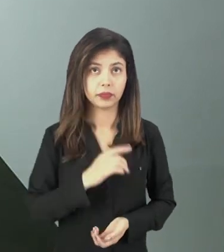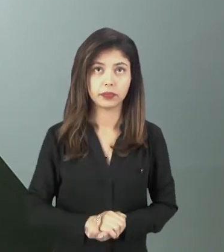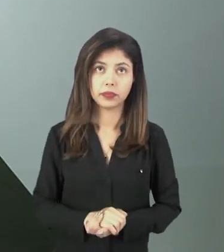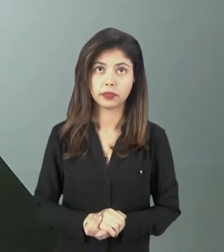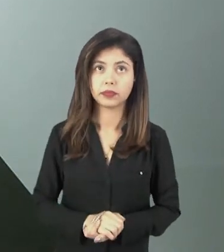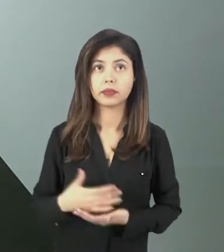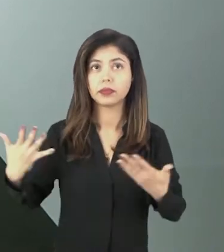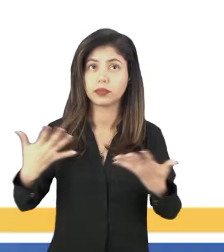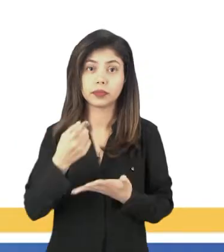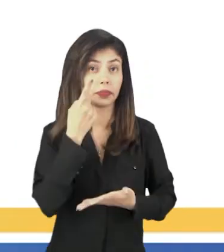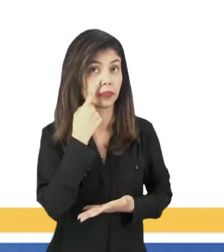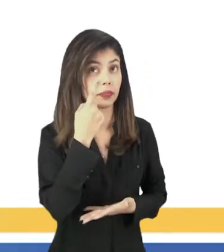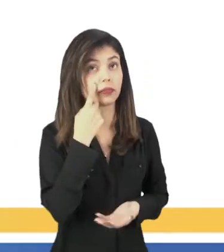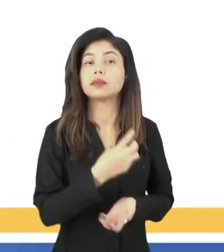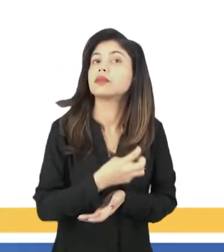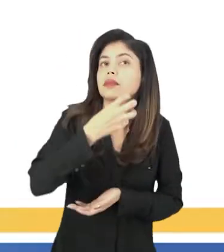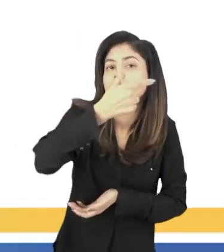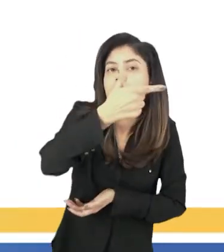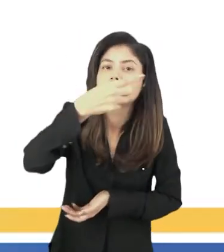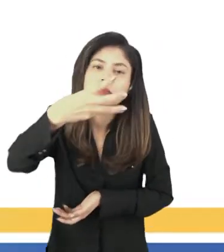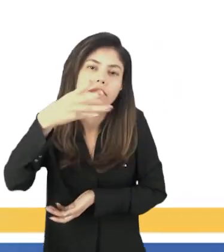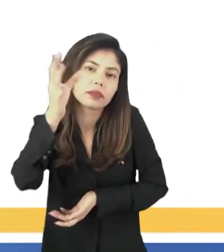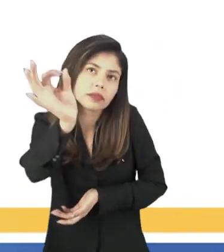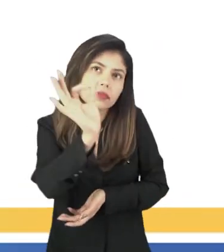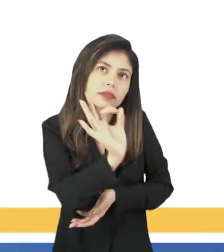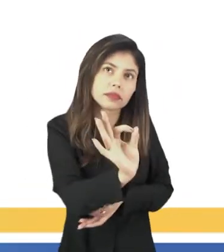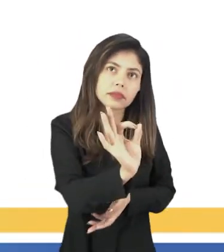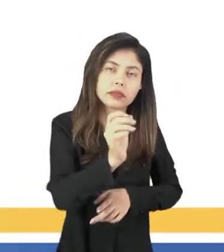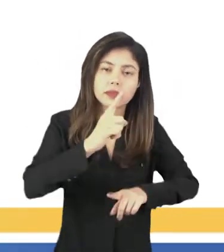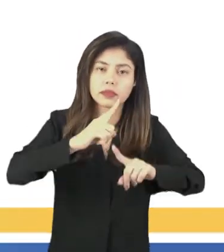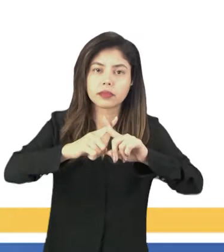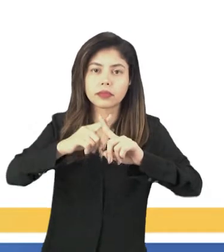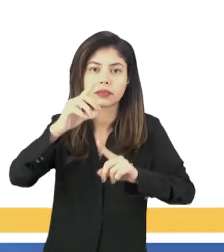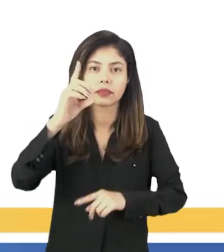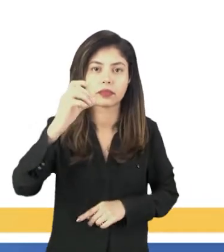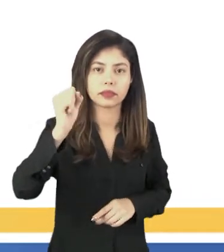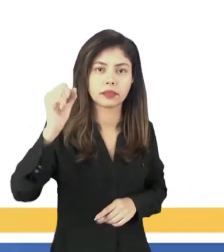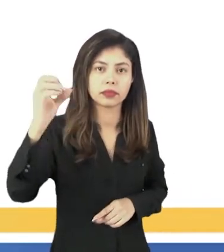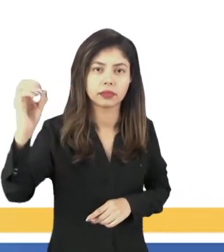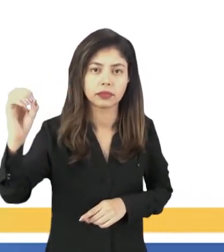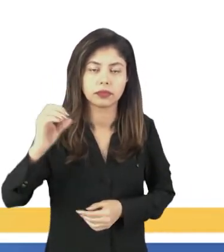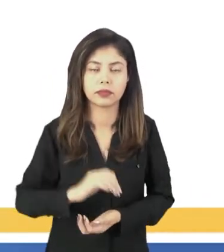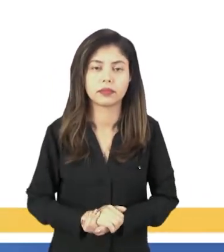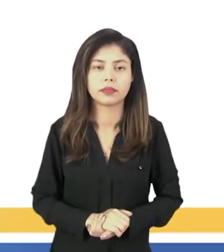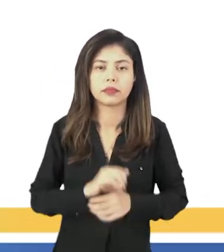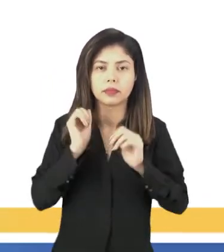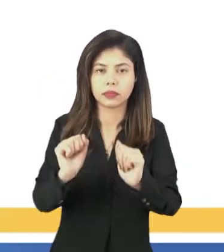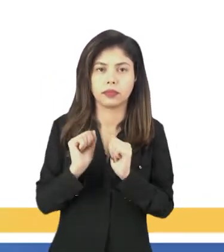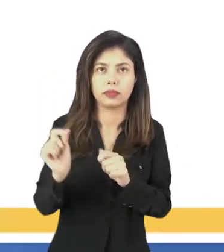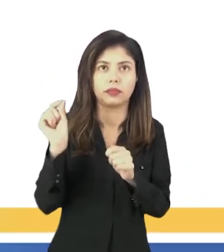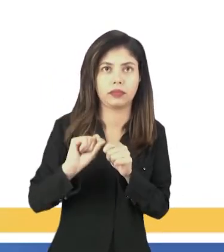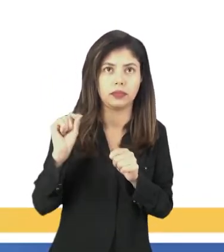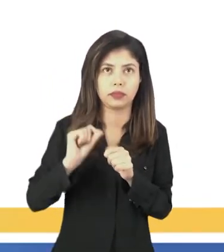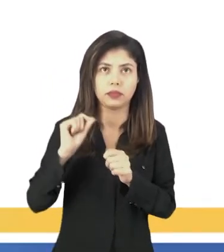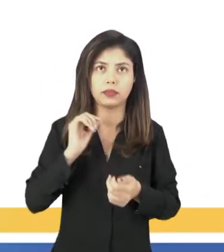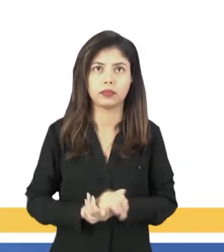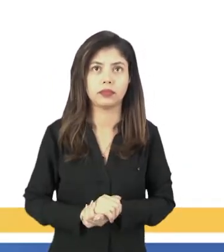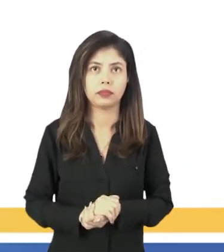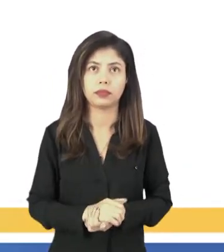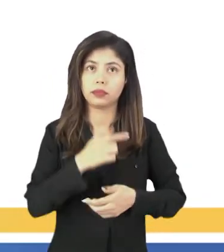fizemos aí agora olha só agora 23 por cento de 800 né eu posso fazer